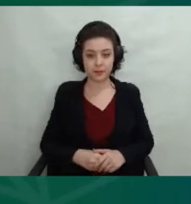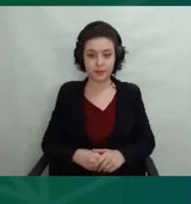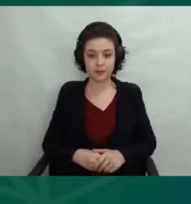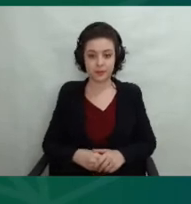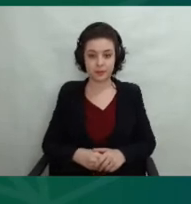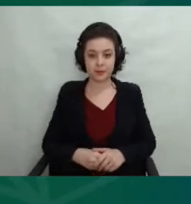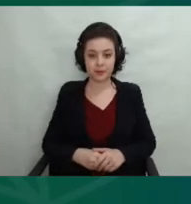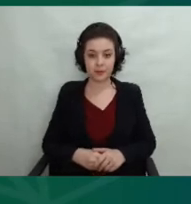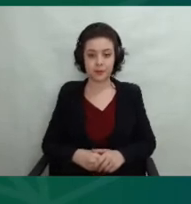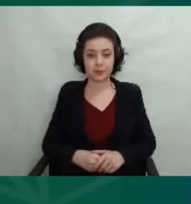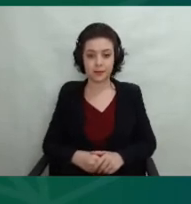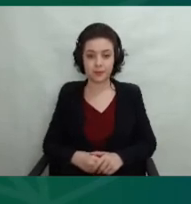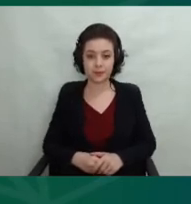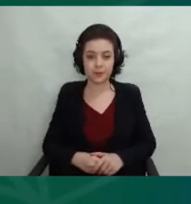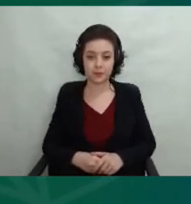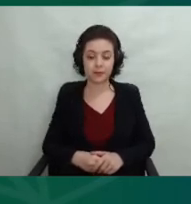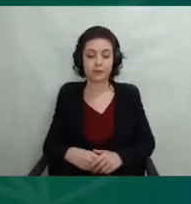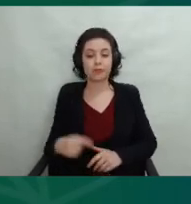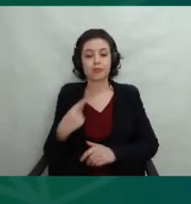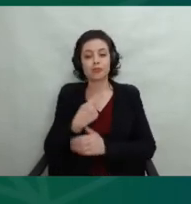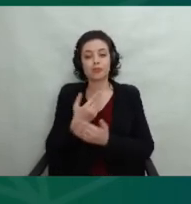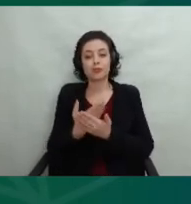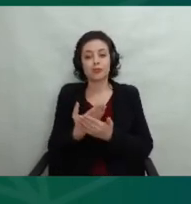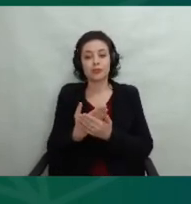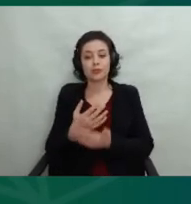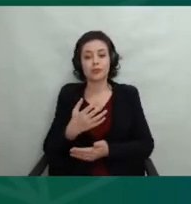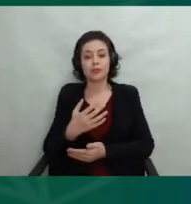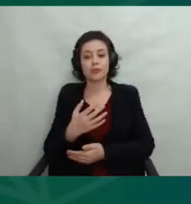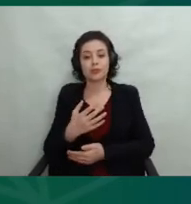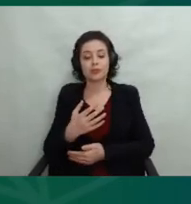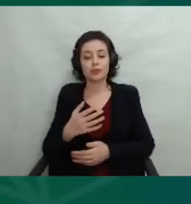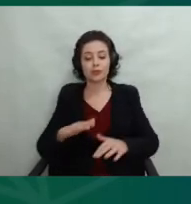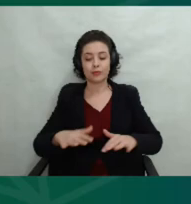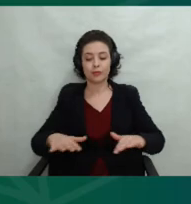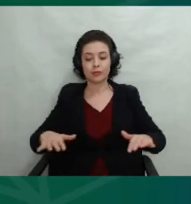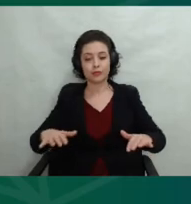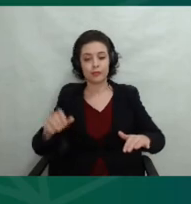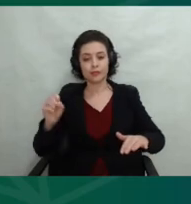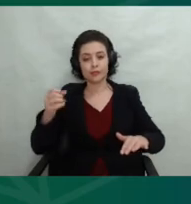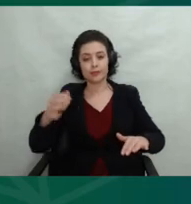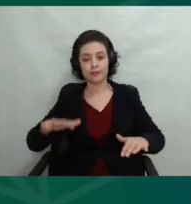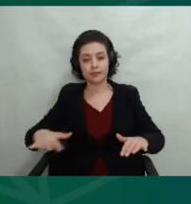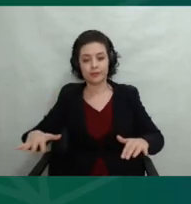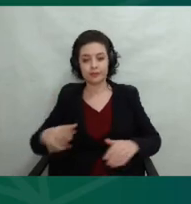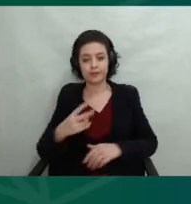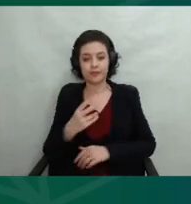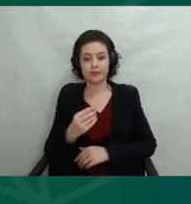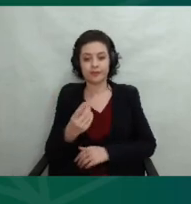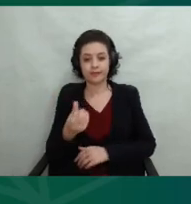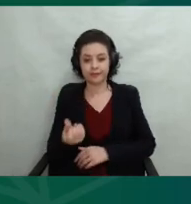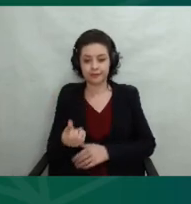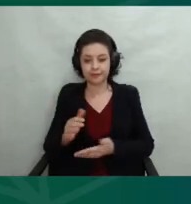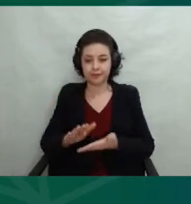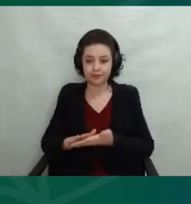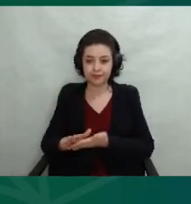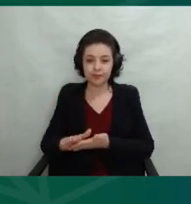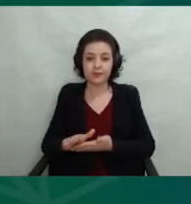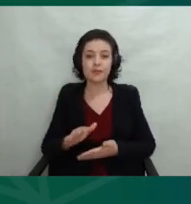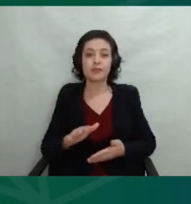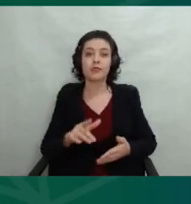Nós fizemos um estudo, então, na Baía de Santos. Esse trabalho foi publicado em 2016. Encontramos na água.